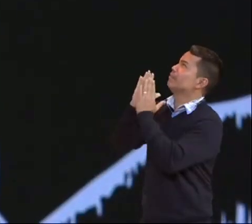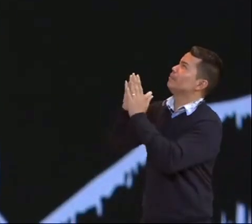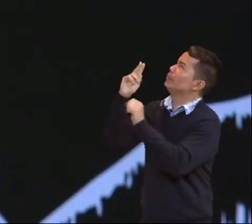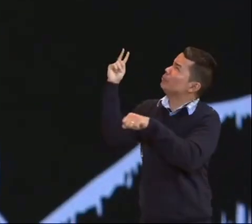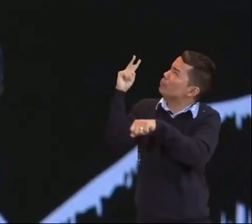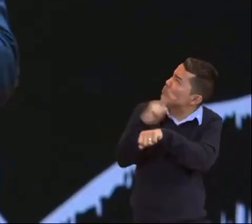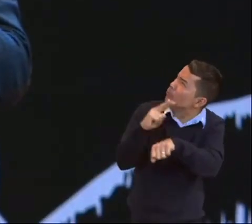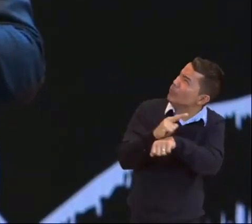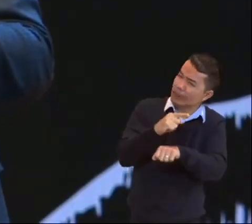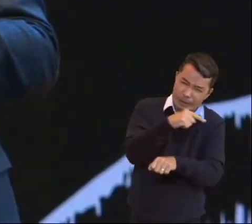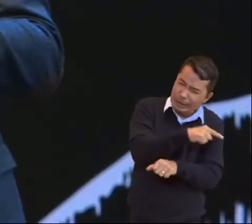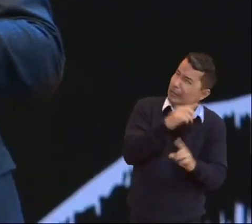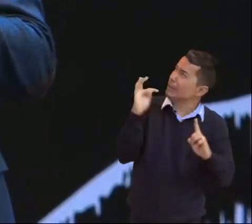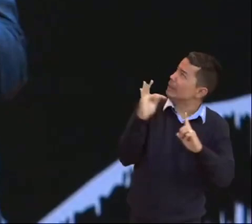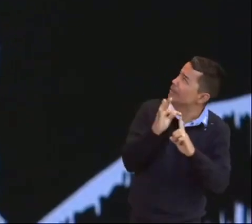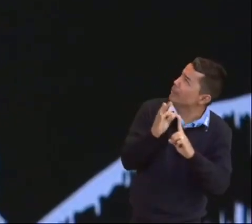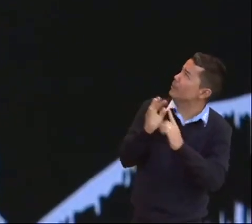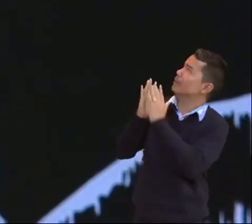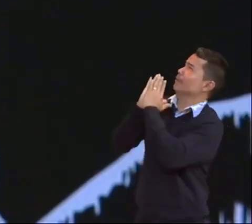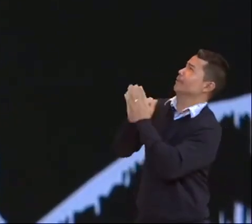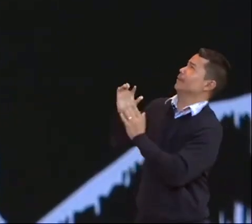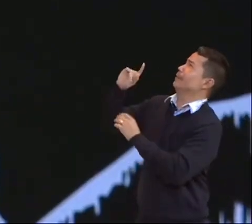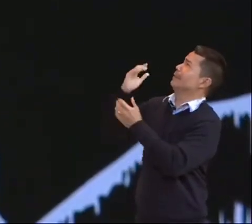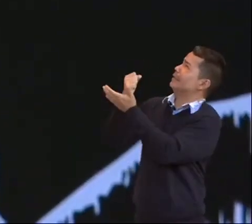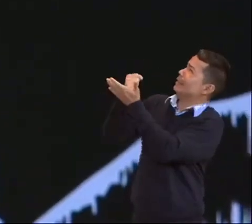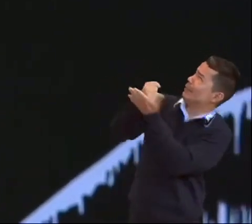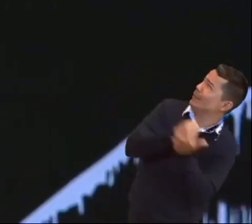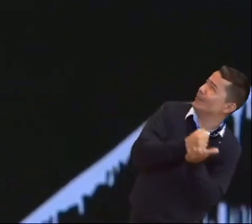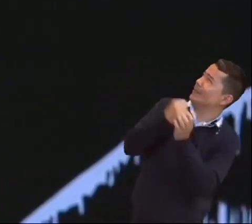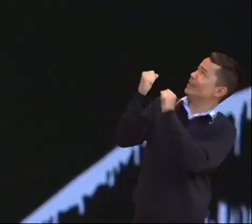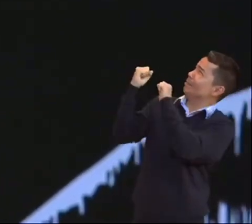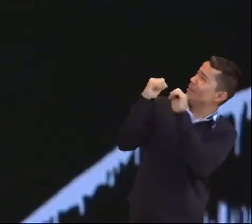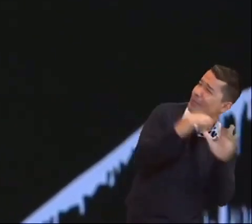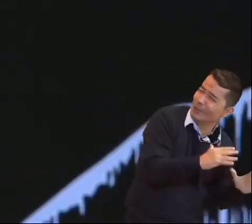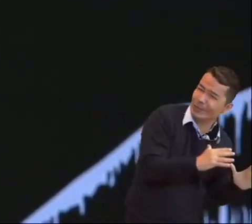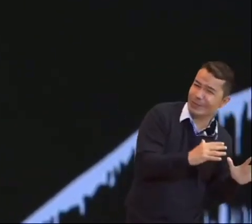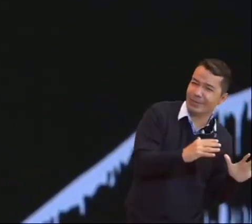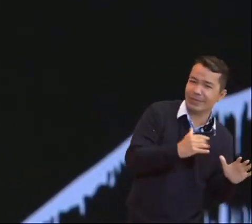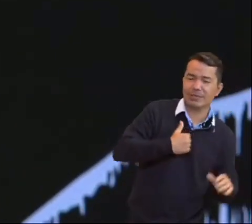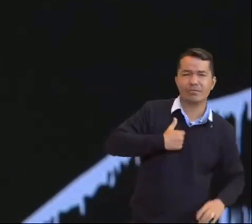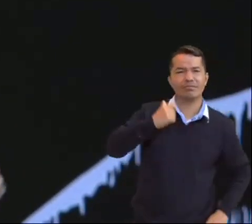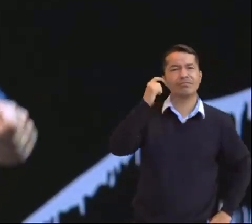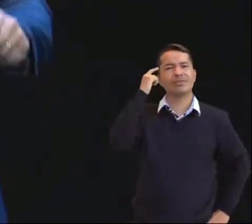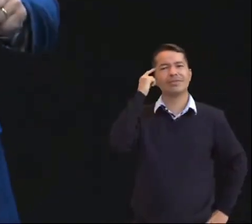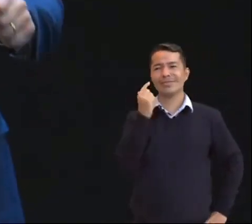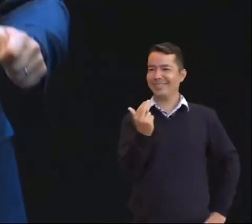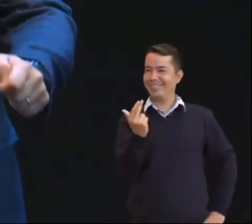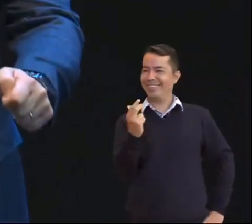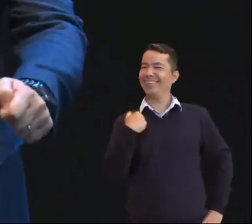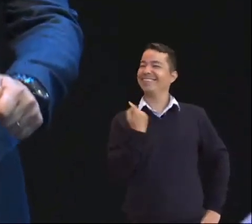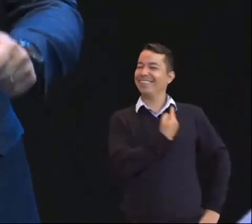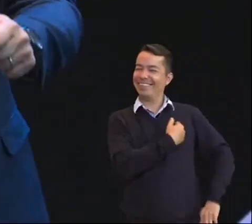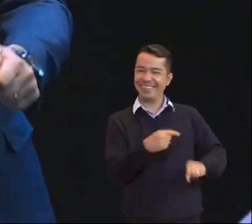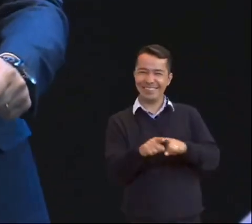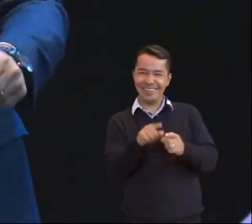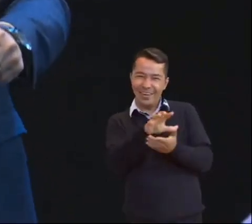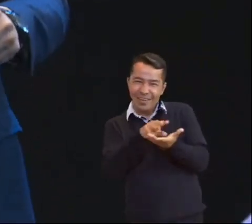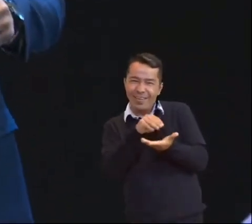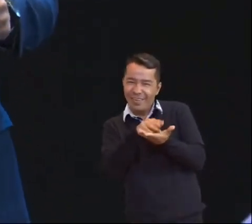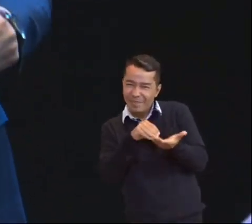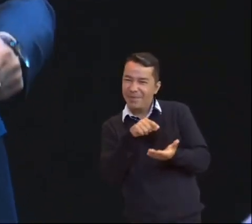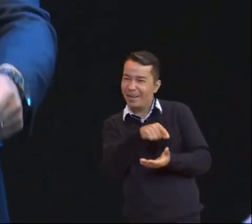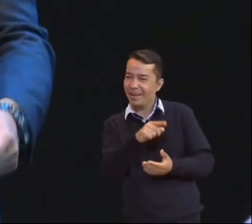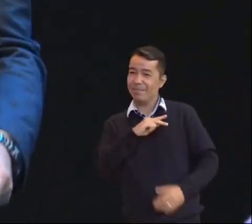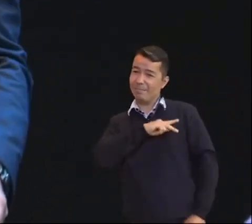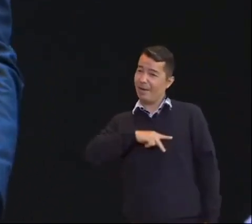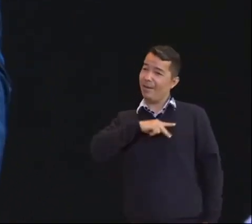Eu creio que se queremos que a fé se mantenha viva, essa chama no coração dos nossos filhos, precisamos orar